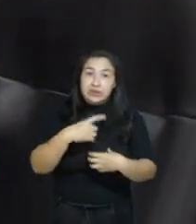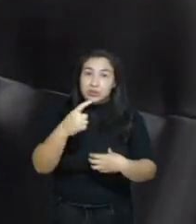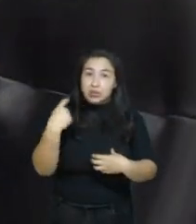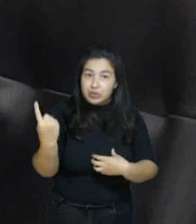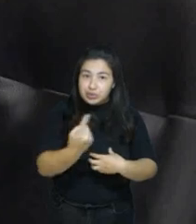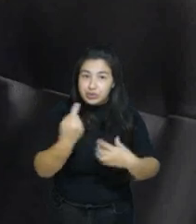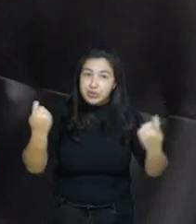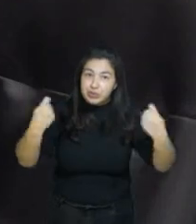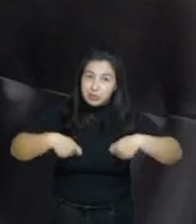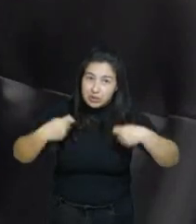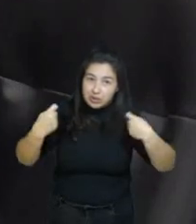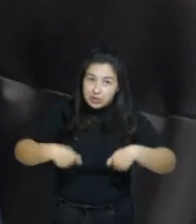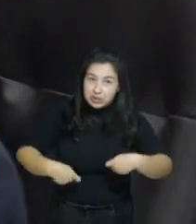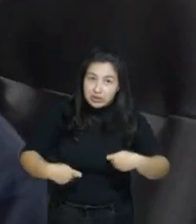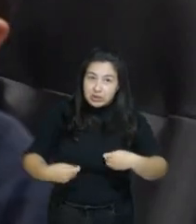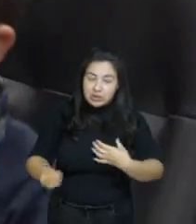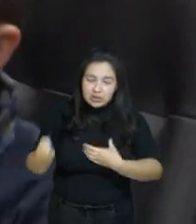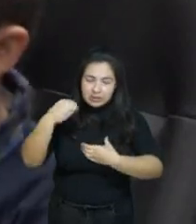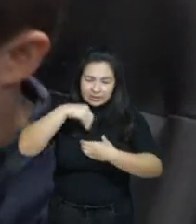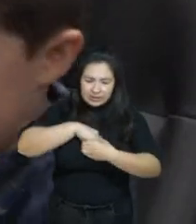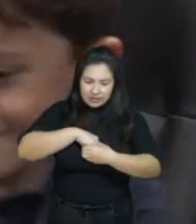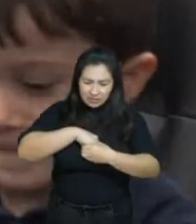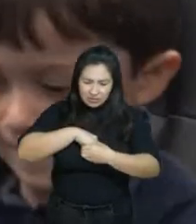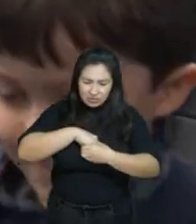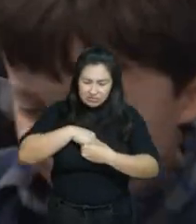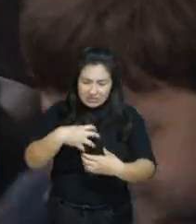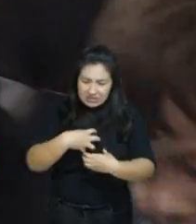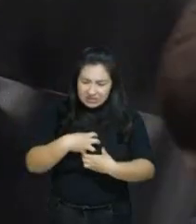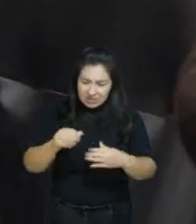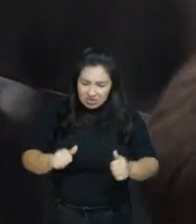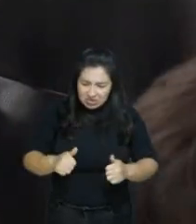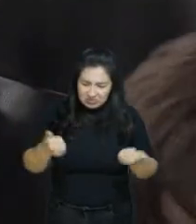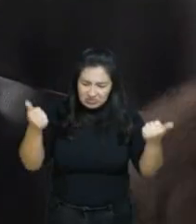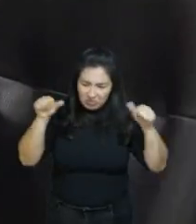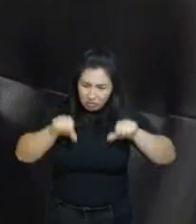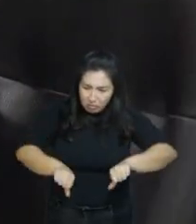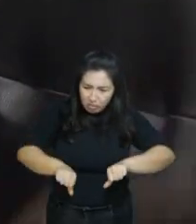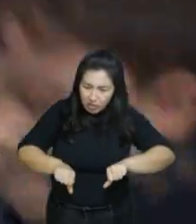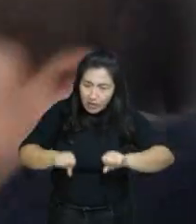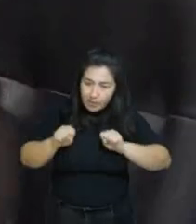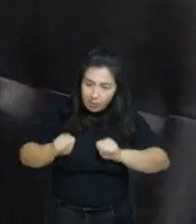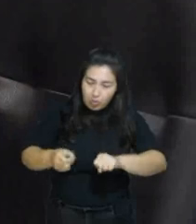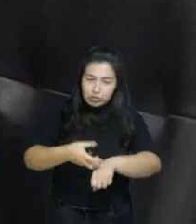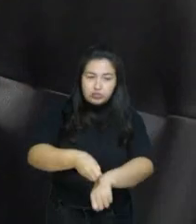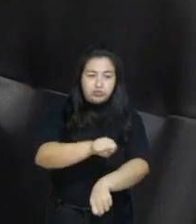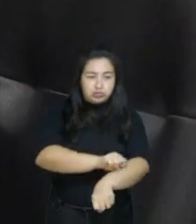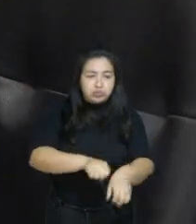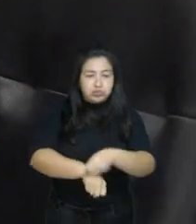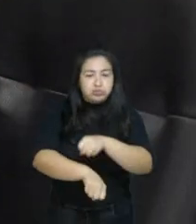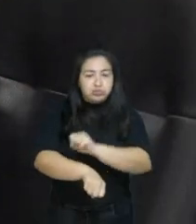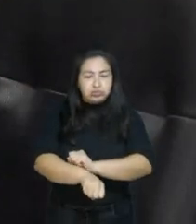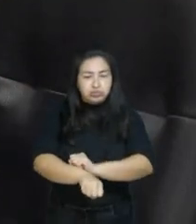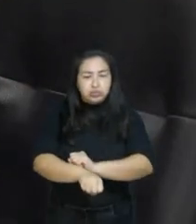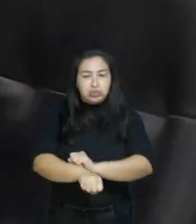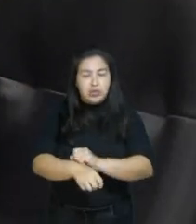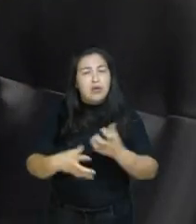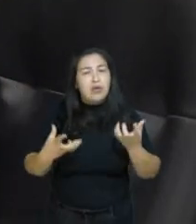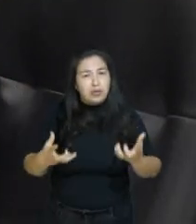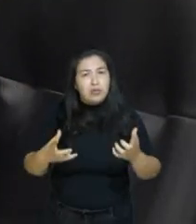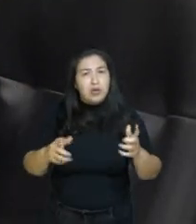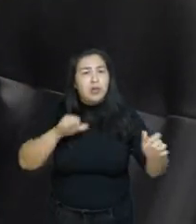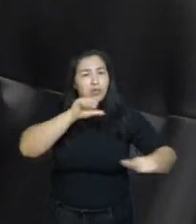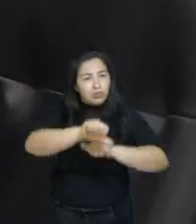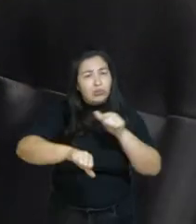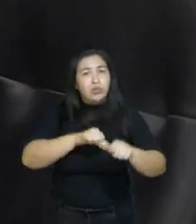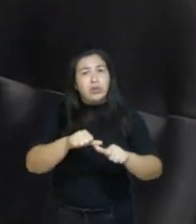precisa internalizar esse ruim e usar ele como um combustível, arregaçar as mangas mesmo, enxergar em que